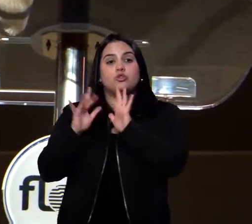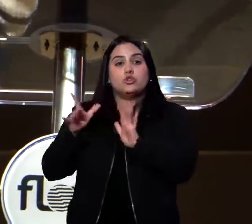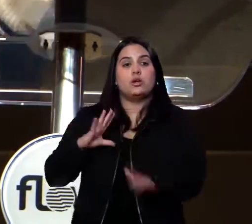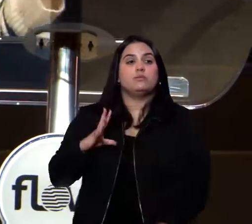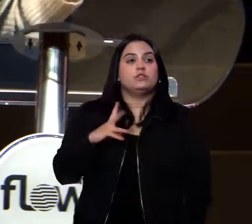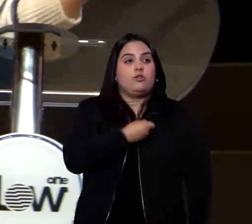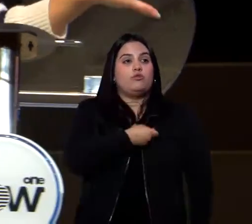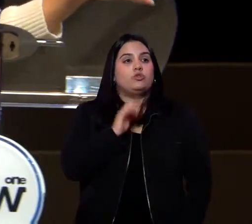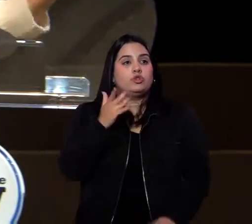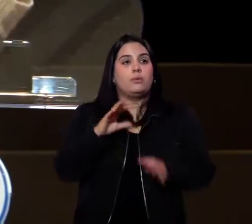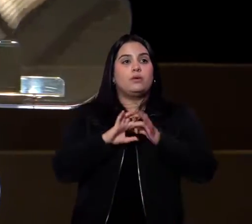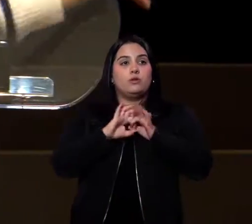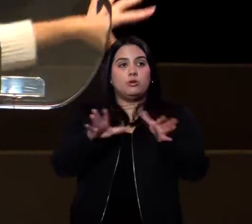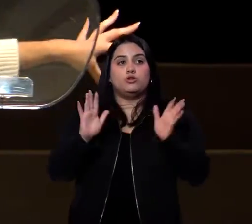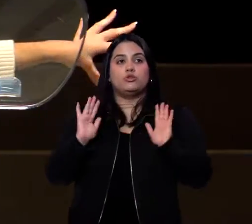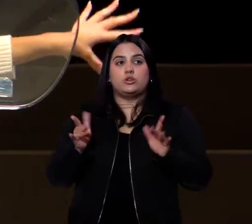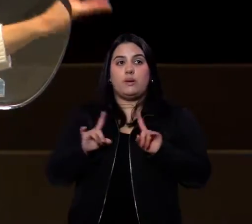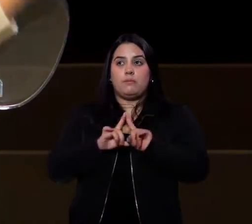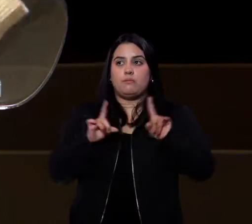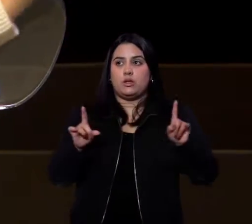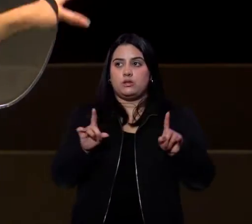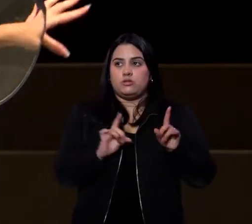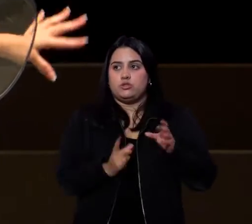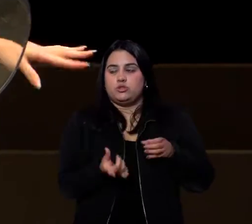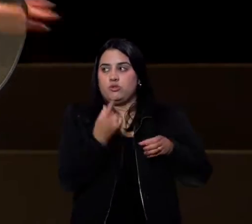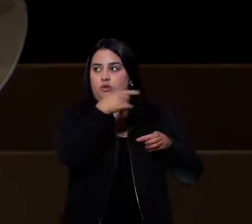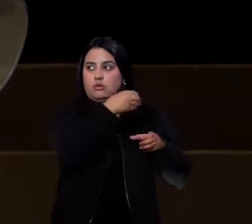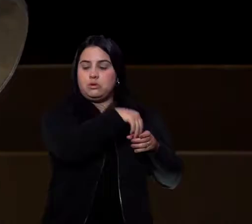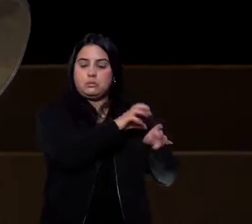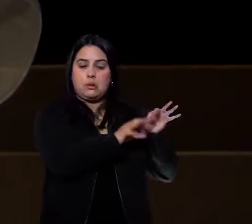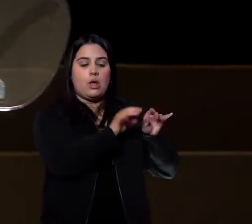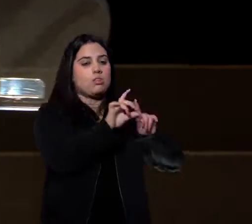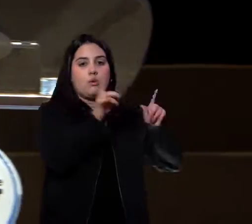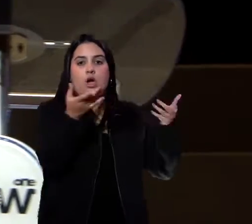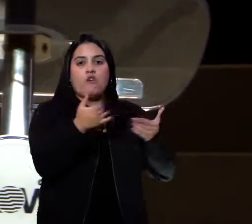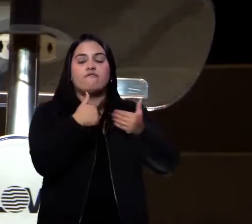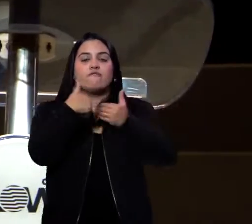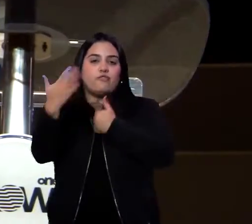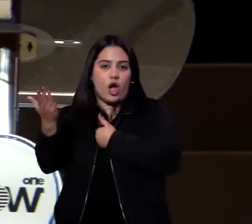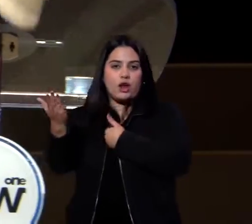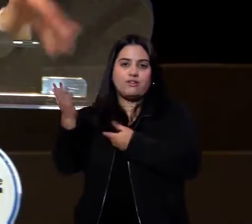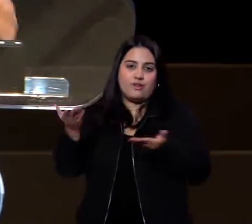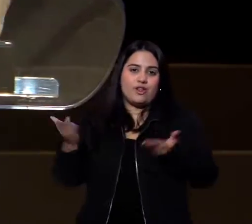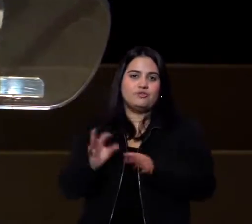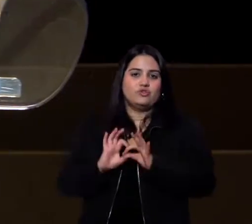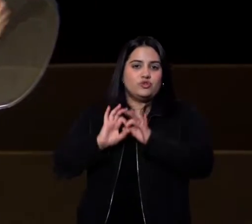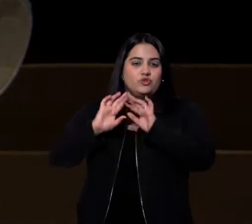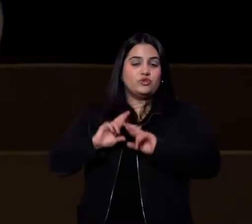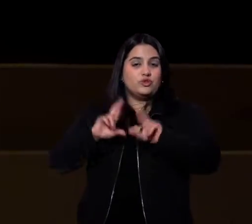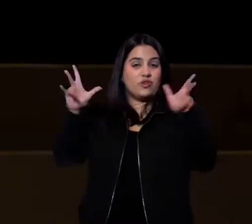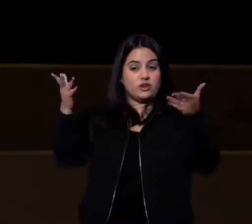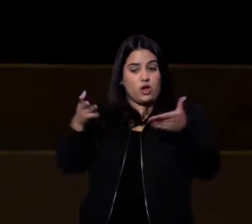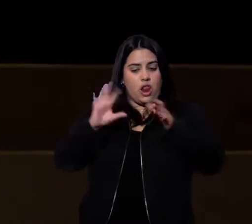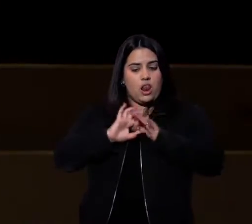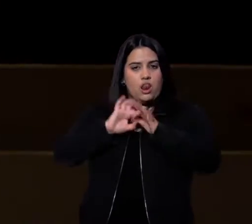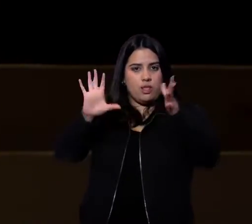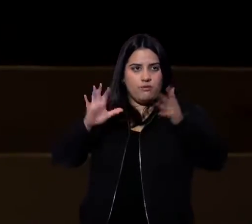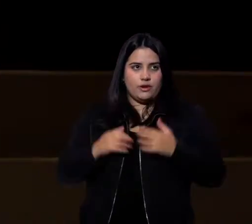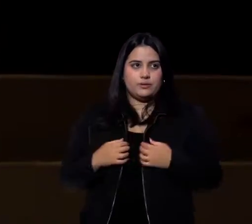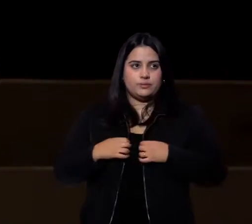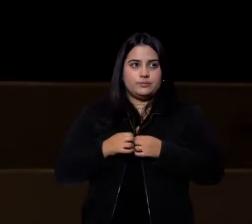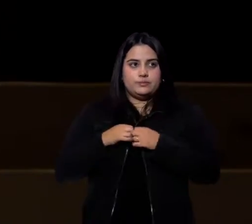gente, não volta lá para dentro agora. Agora a gente vive fora, a gente vive em liberdade no Espírito Santo,